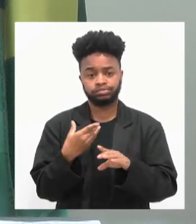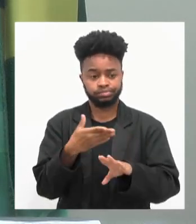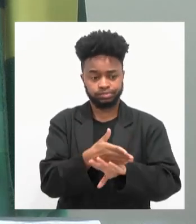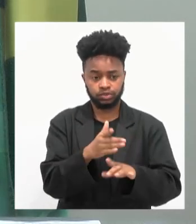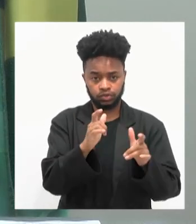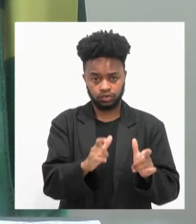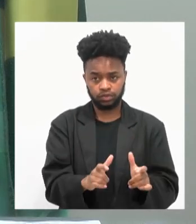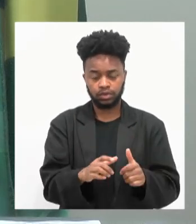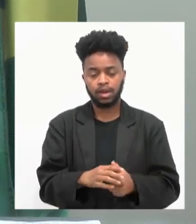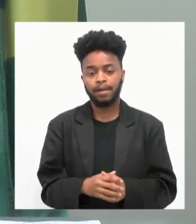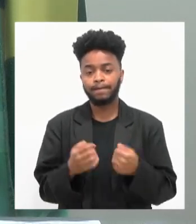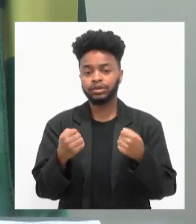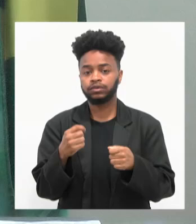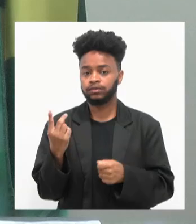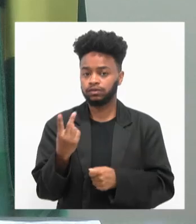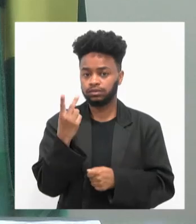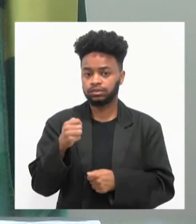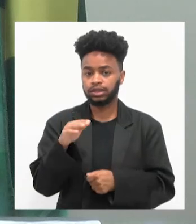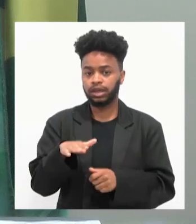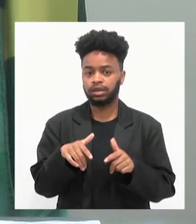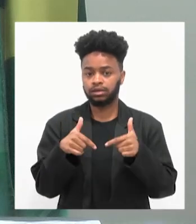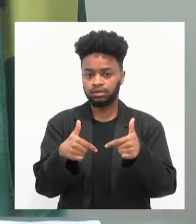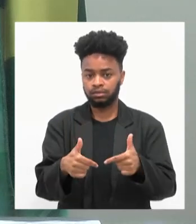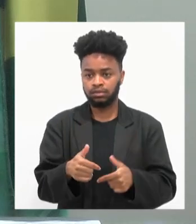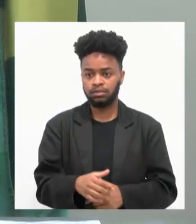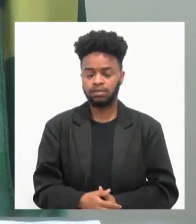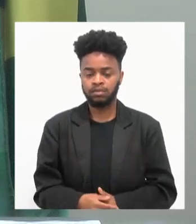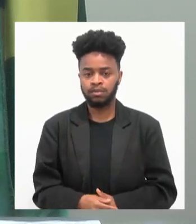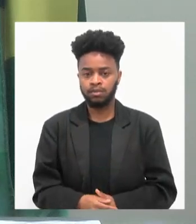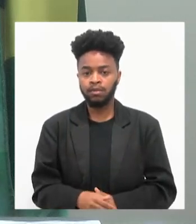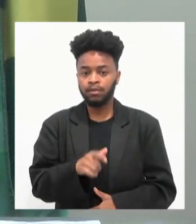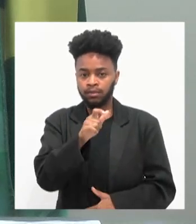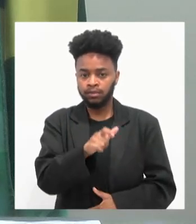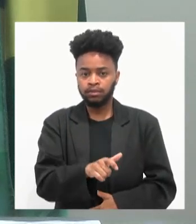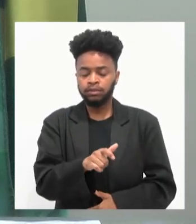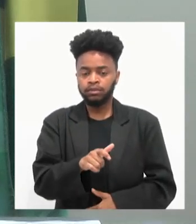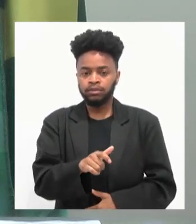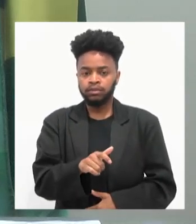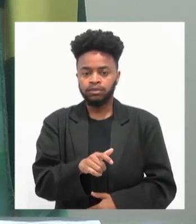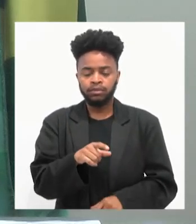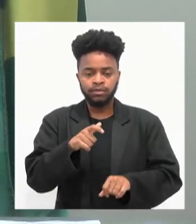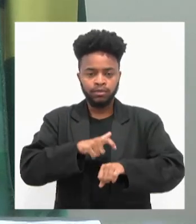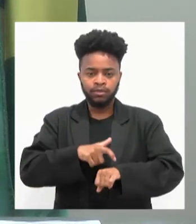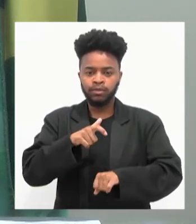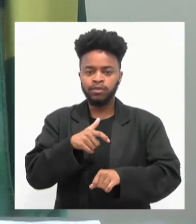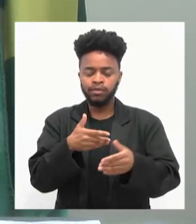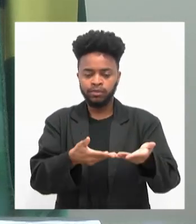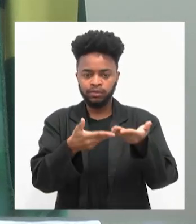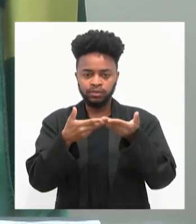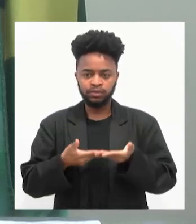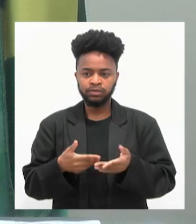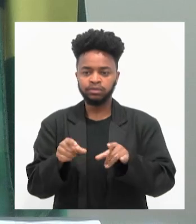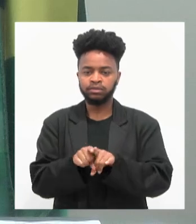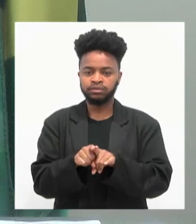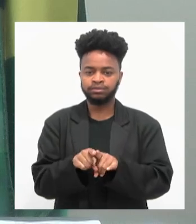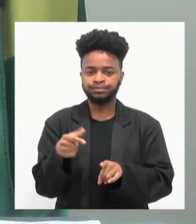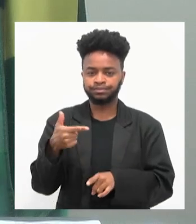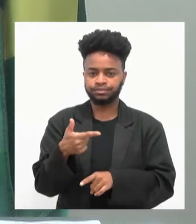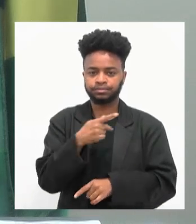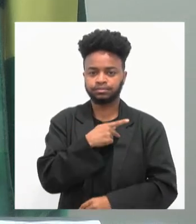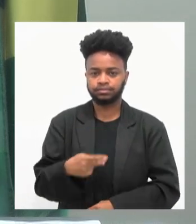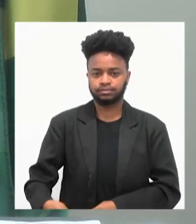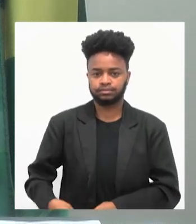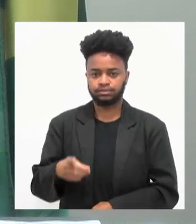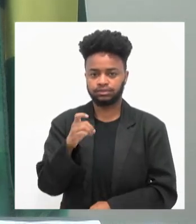a César o que é de César. Vossa Excelência atendeu, o senhor atendeu a gente de imediato. De imediato, a vice-presidente do DETRO chegou